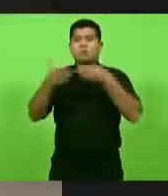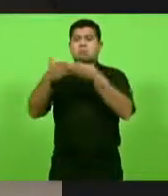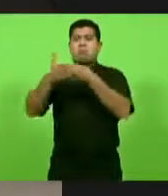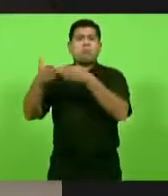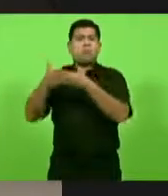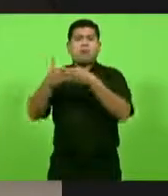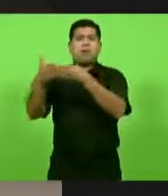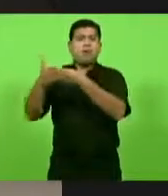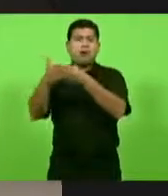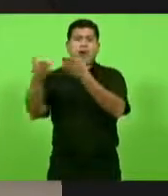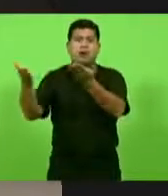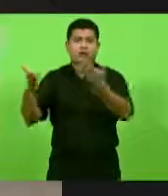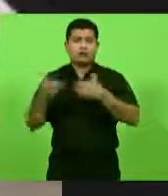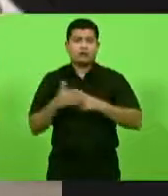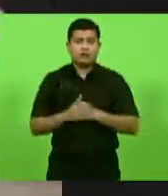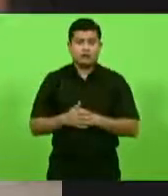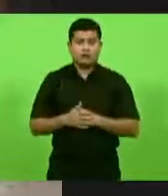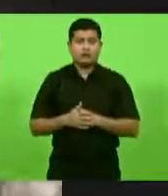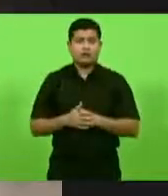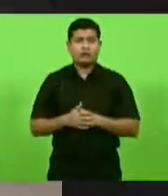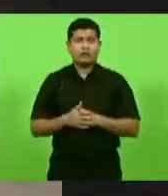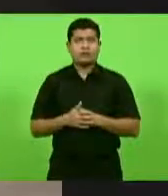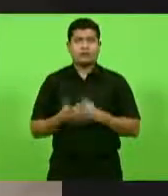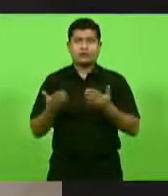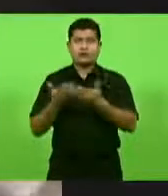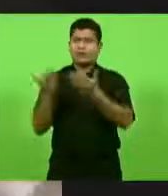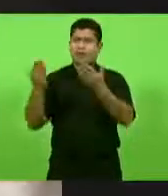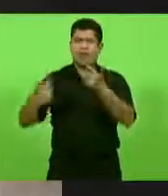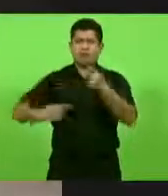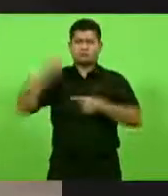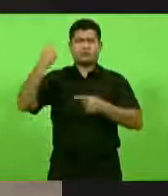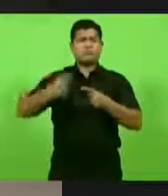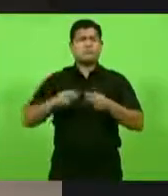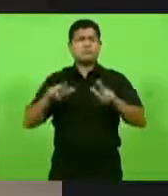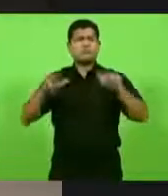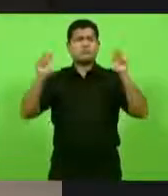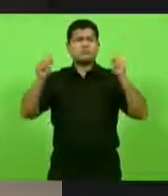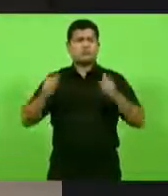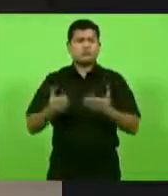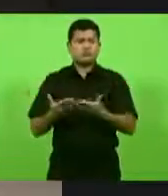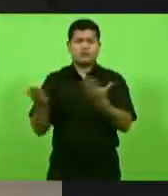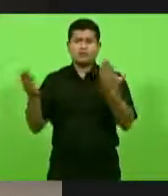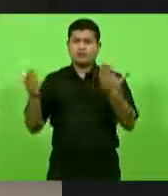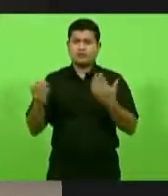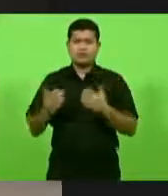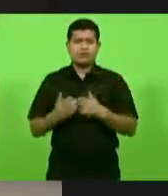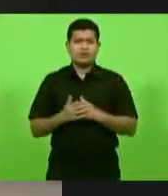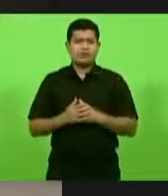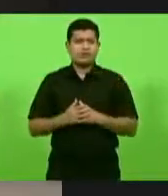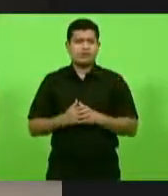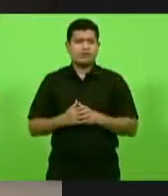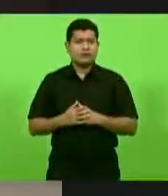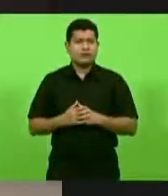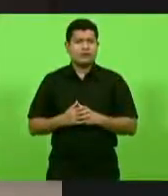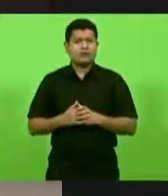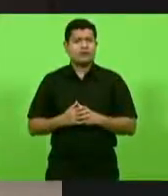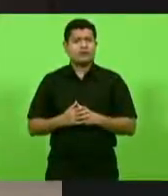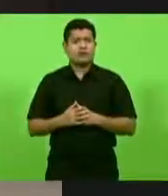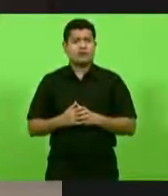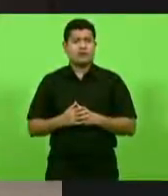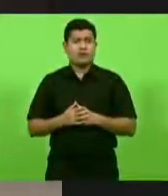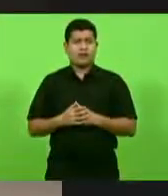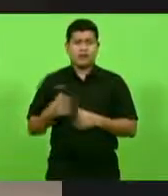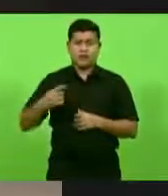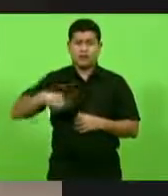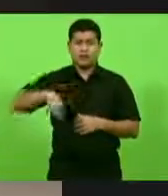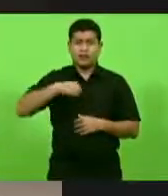estadual em obra federal. Isso não existe em Brasília, nunca existiu. Porque cada 100 reais que a gente arrecada